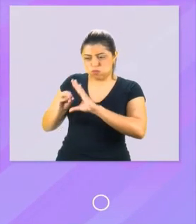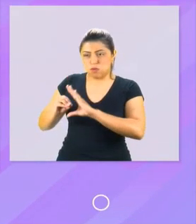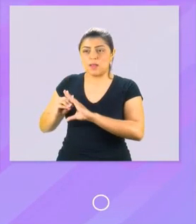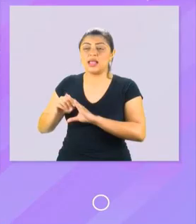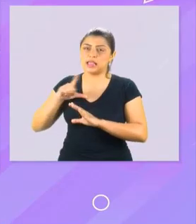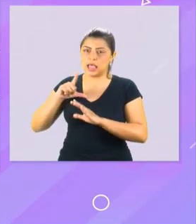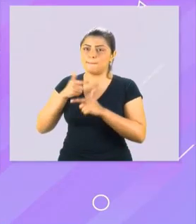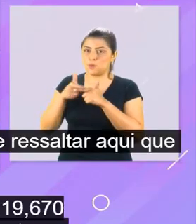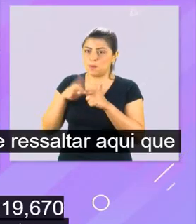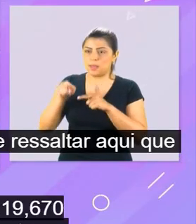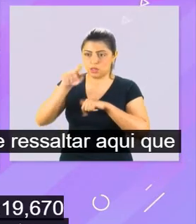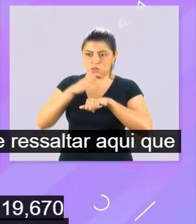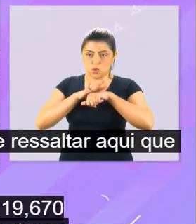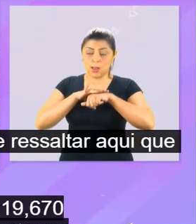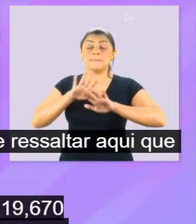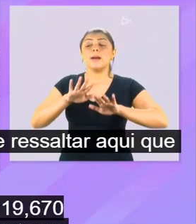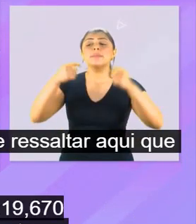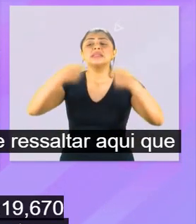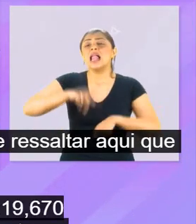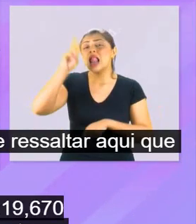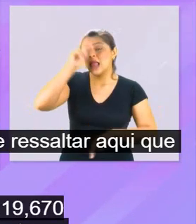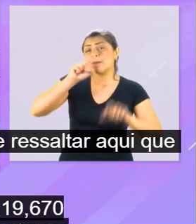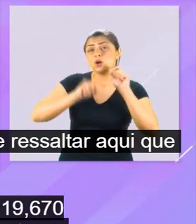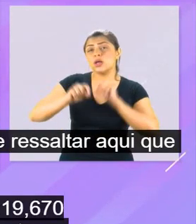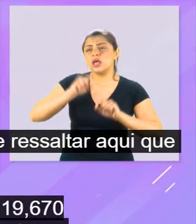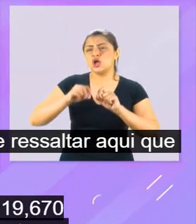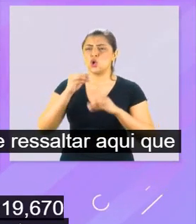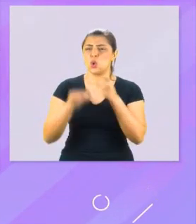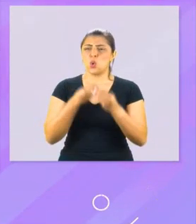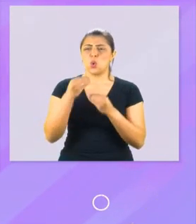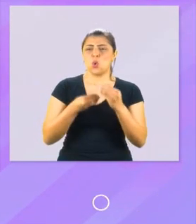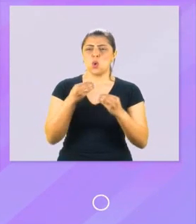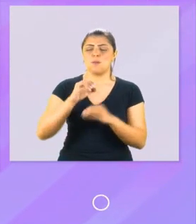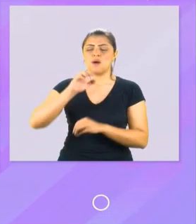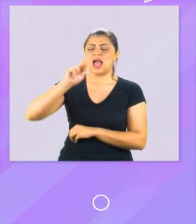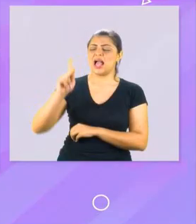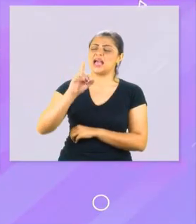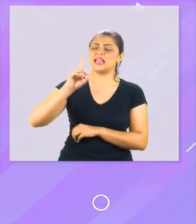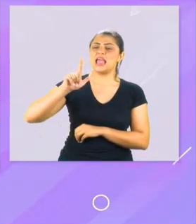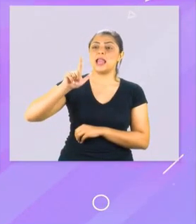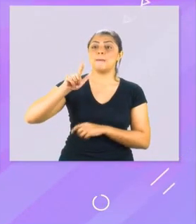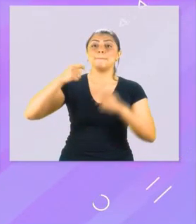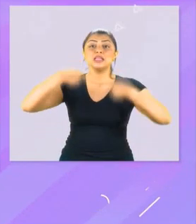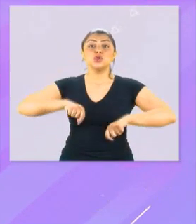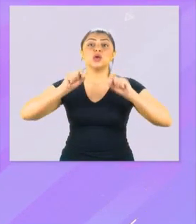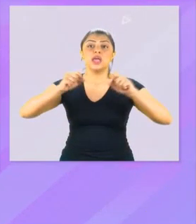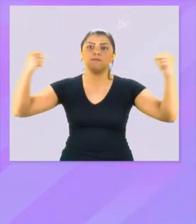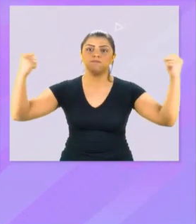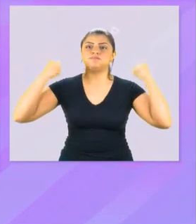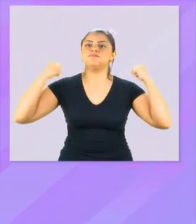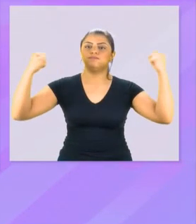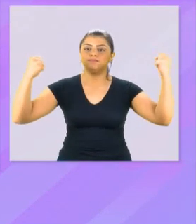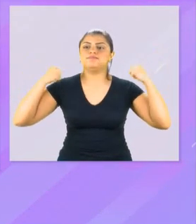vaso, causando, então, aterosclerose. Também é importante ressaltar aqui que nós só conseguiremos aumentar os nossos níveis de